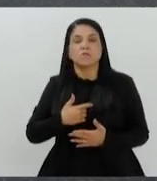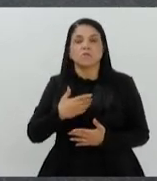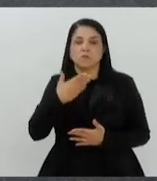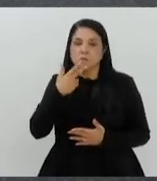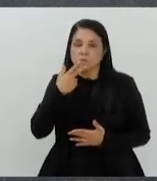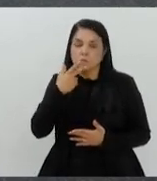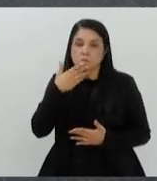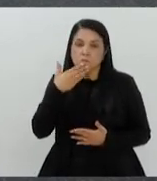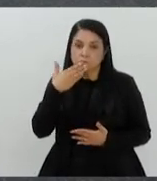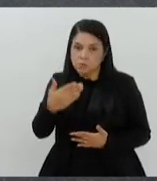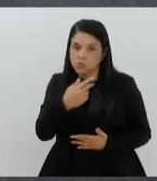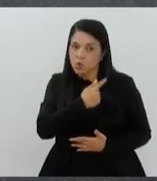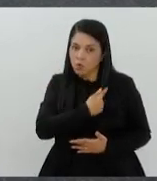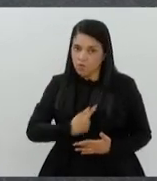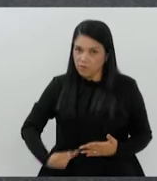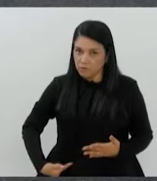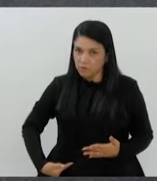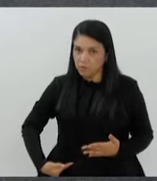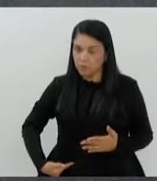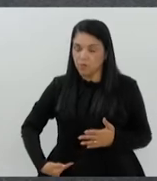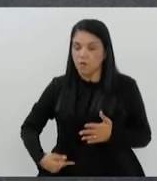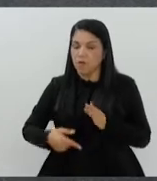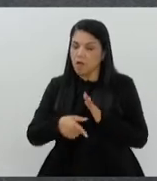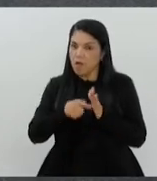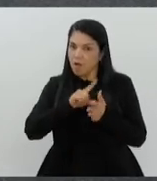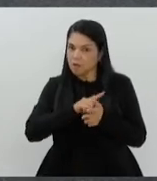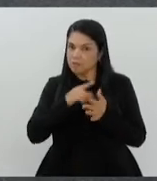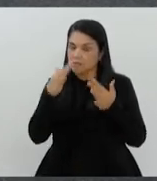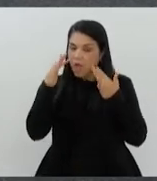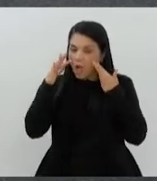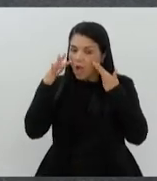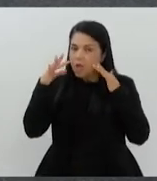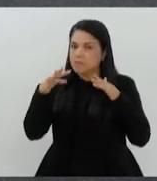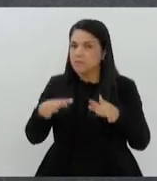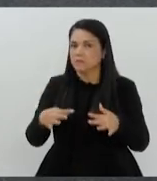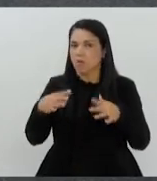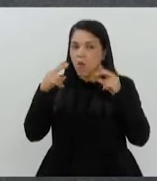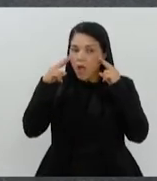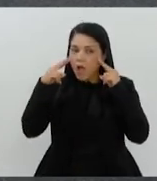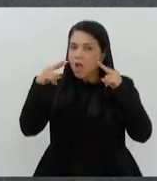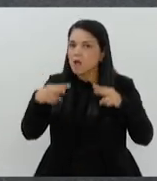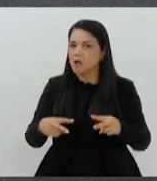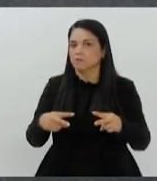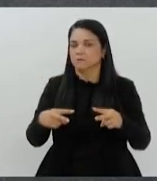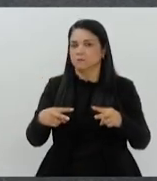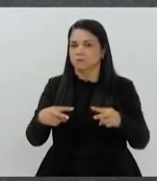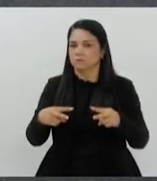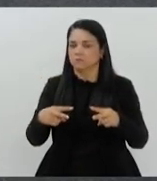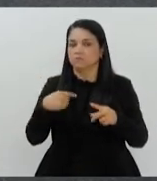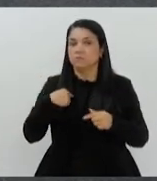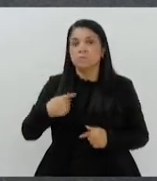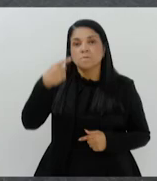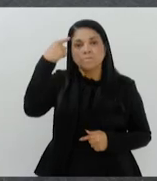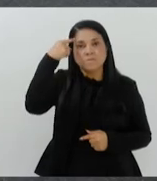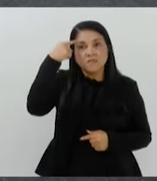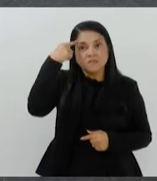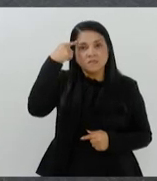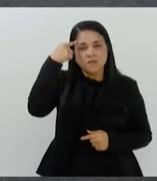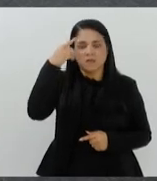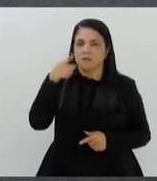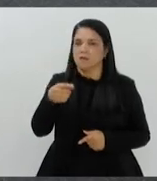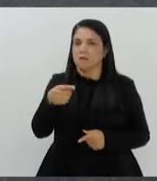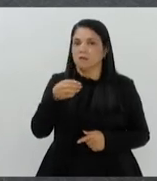de atenção antes de fazer as suas manifestações, mas que também pensasse aí, quero apenas sugerir